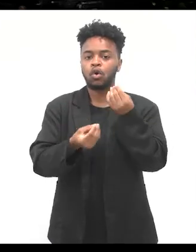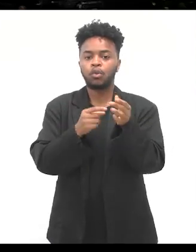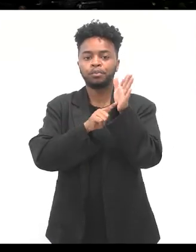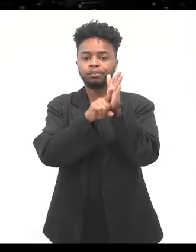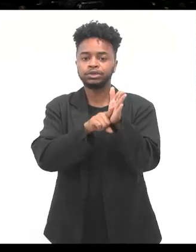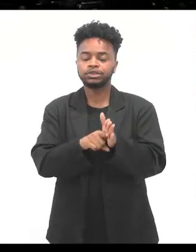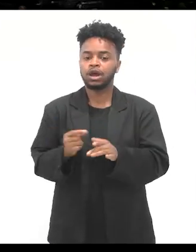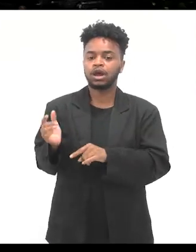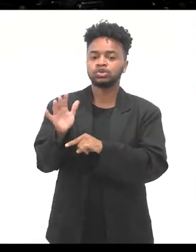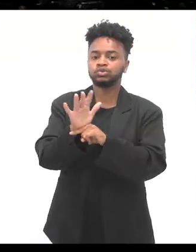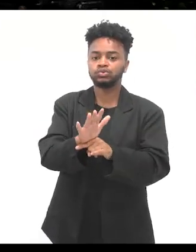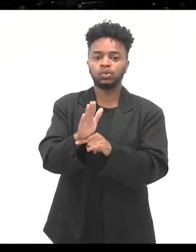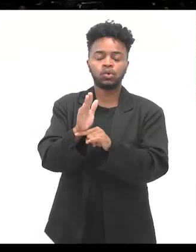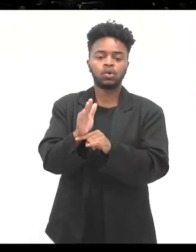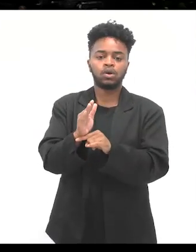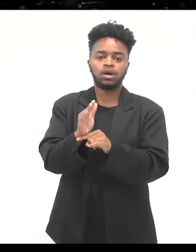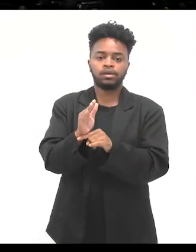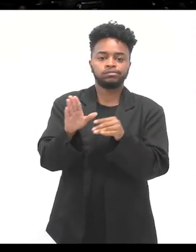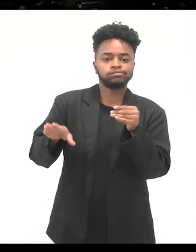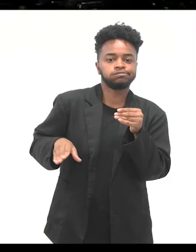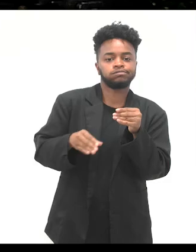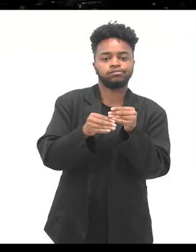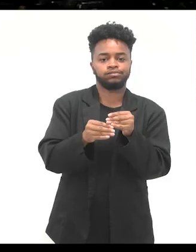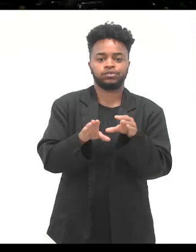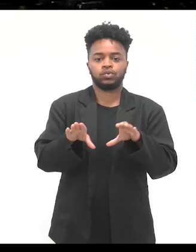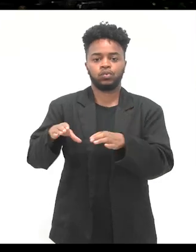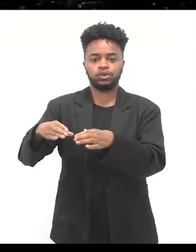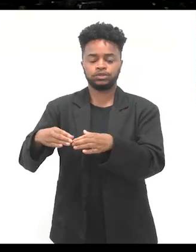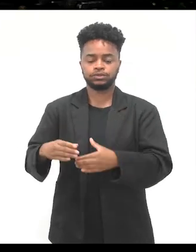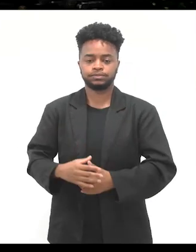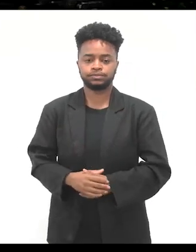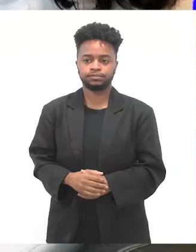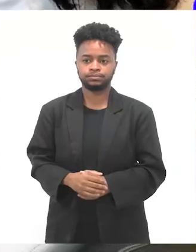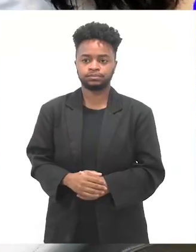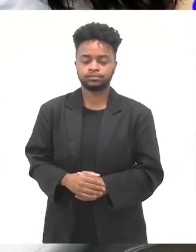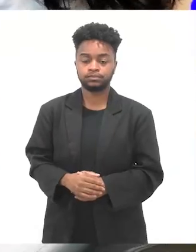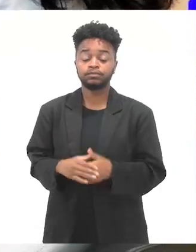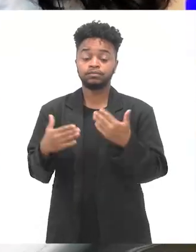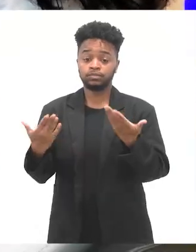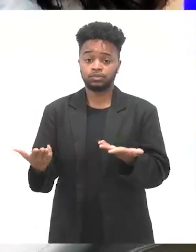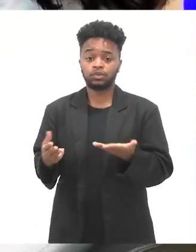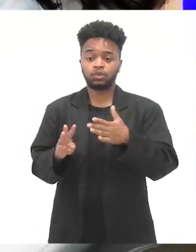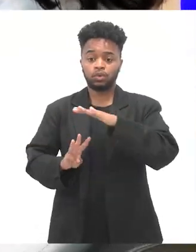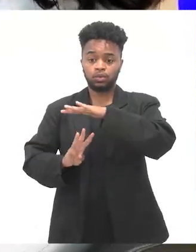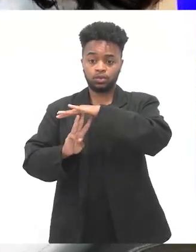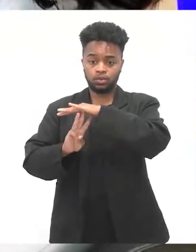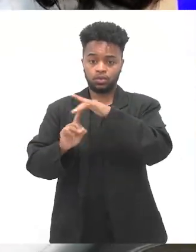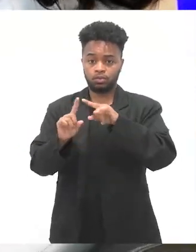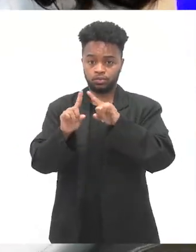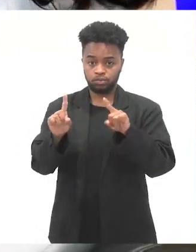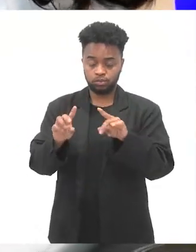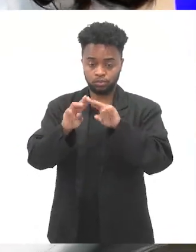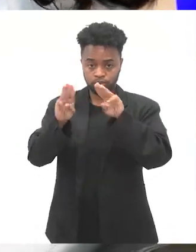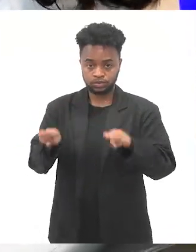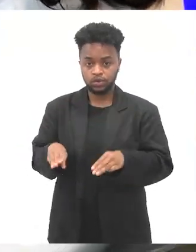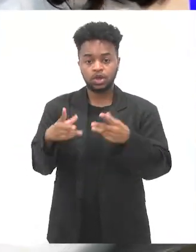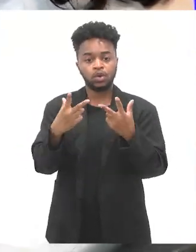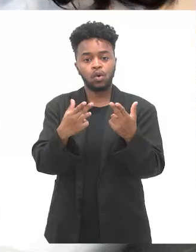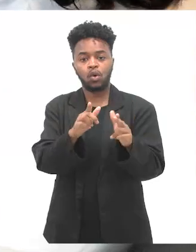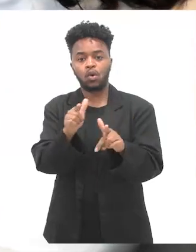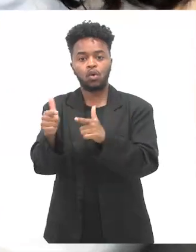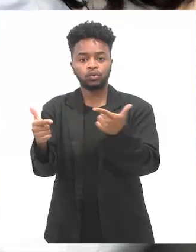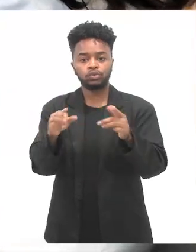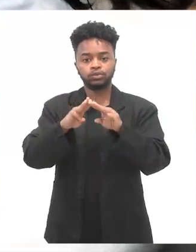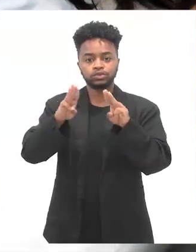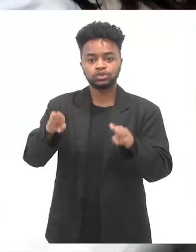Manuel contribuiu para o enriquecimento aí dessa coleção. Então, o Museu Nacional, assim como museus de história natural